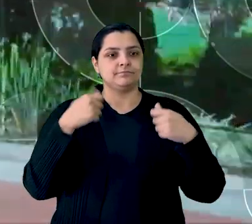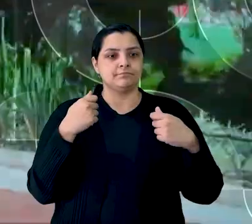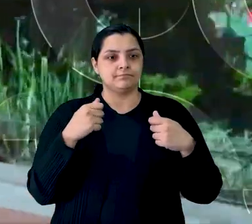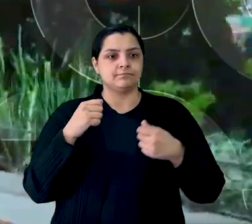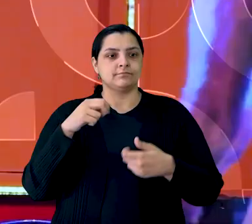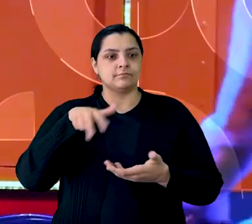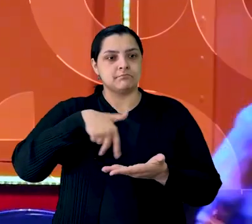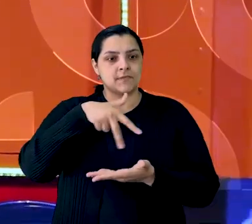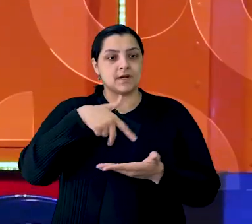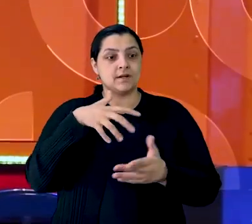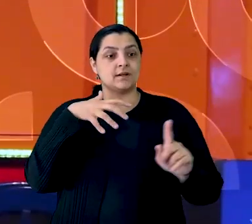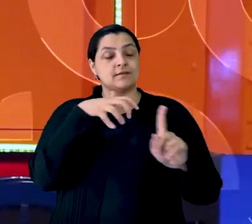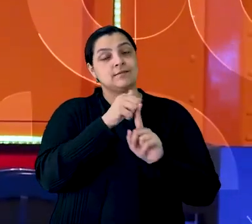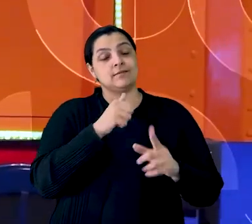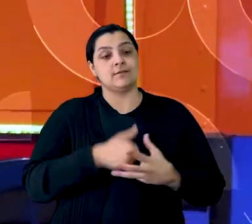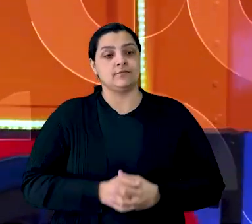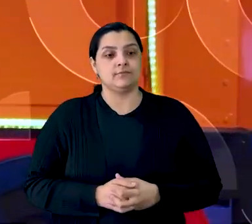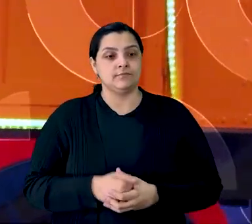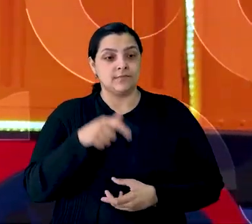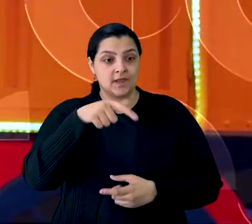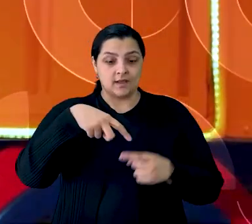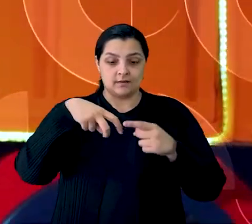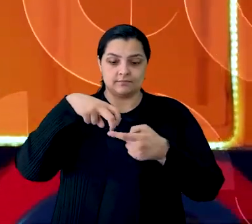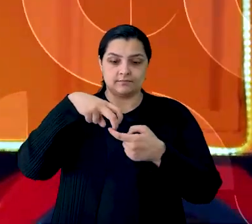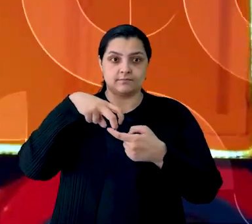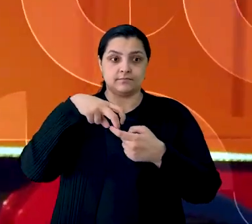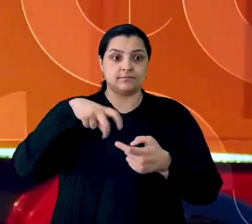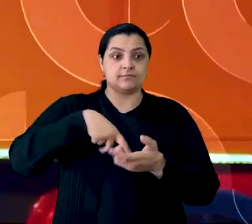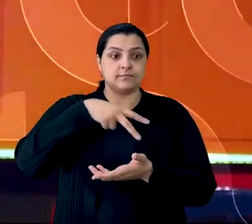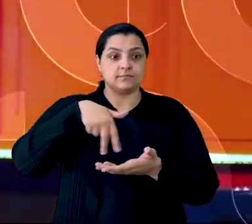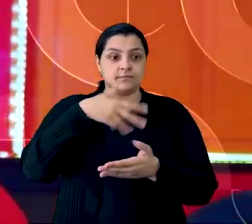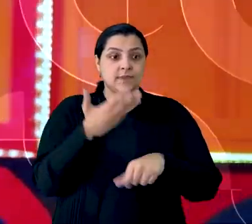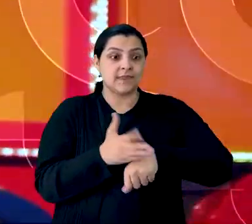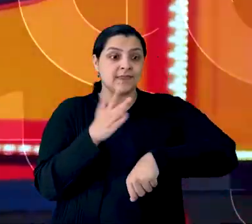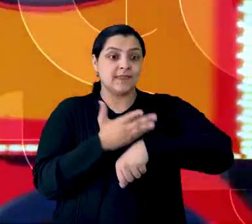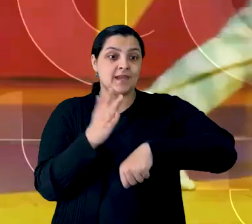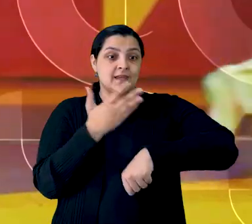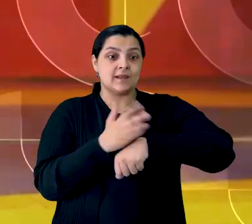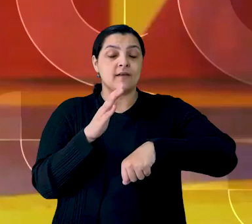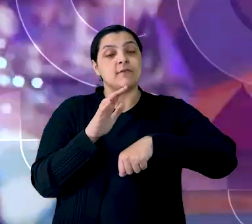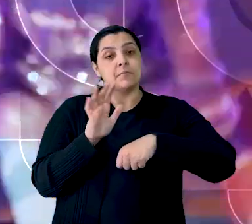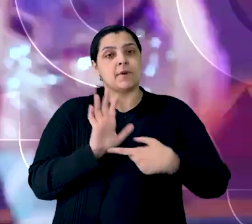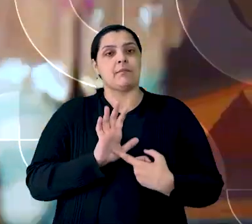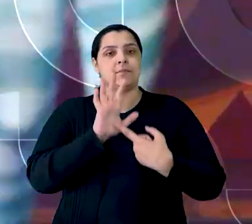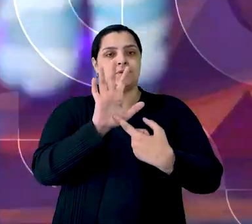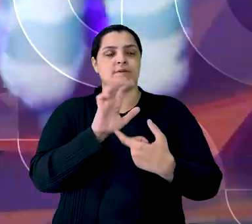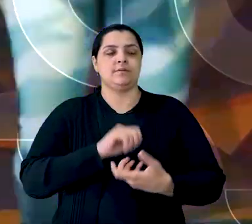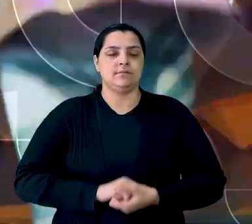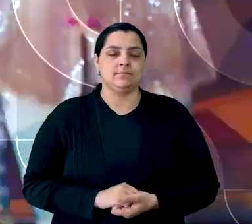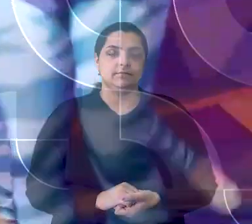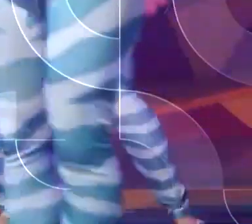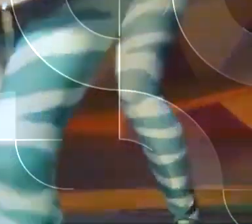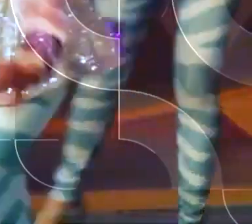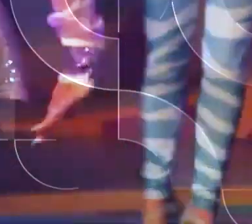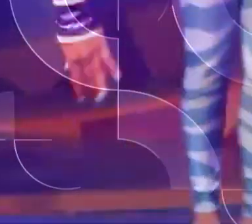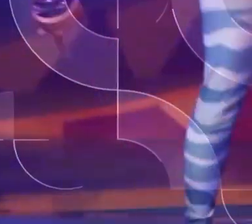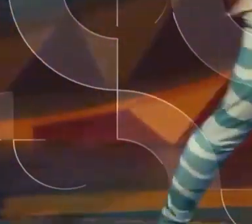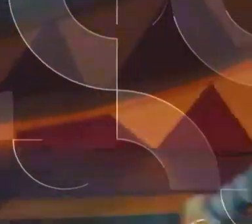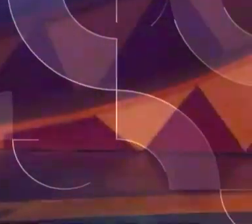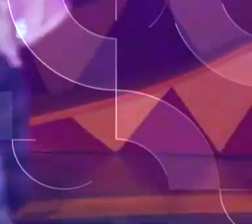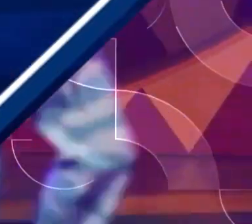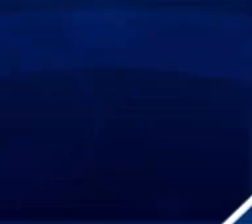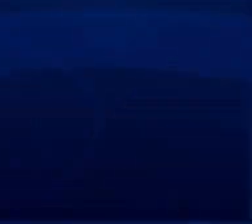Catarina, deve responder por acidente com bailarina. Ela lesionou o tornozelo enquanto treinava para uma apresentação. A gente volta